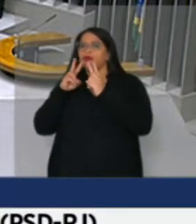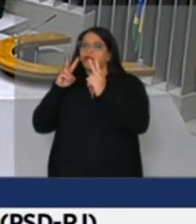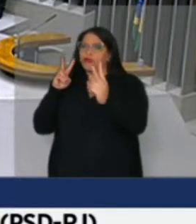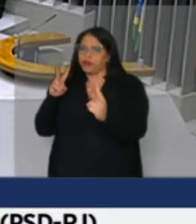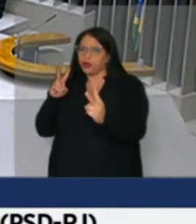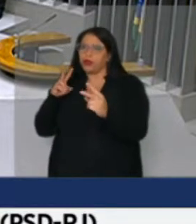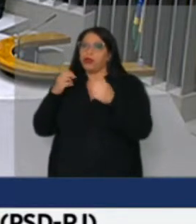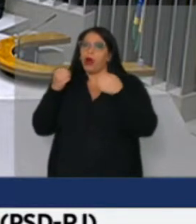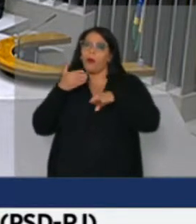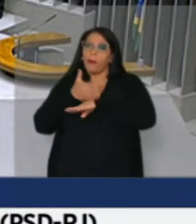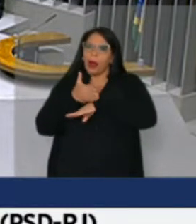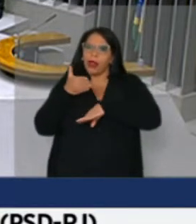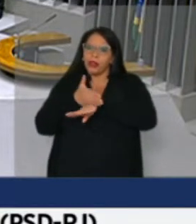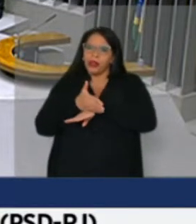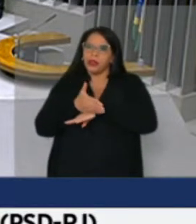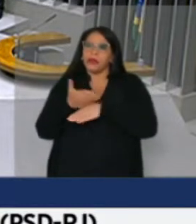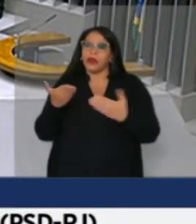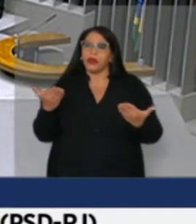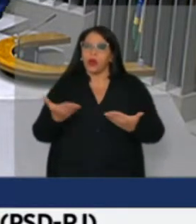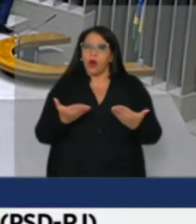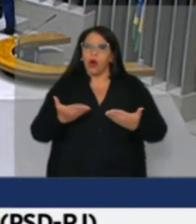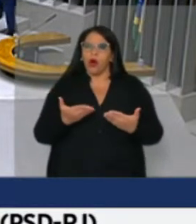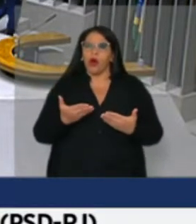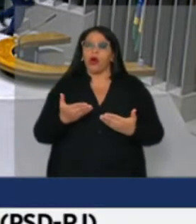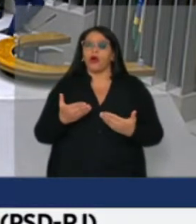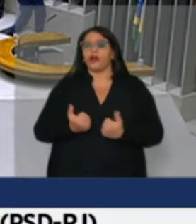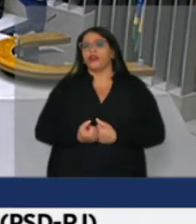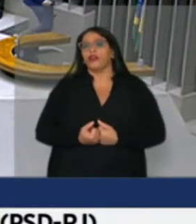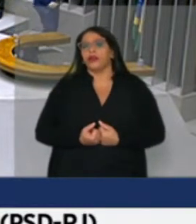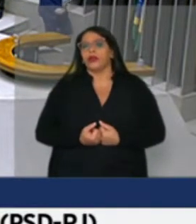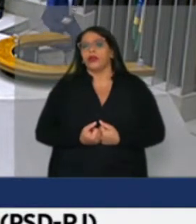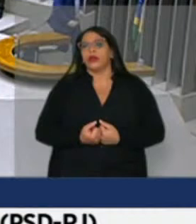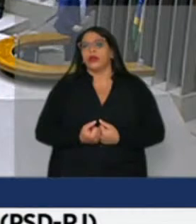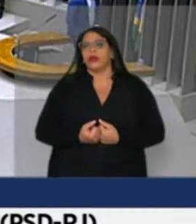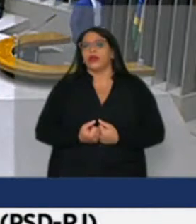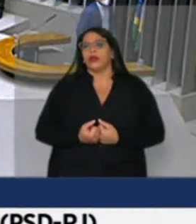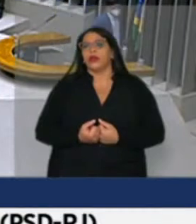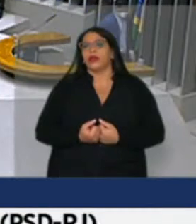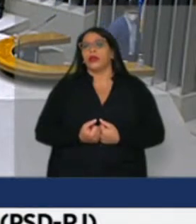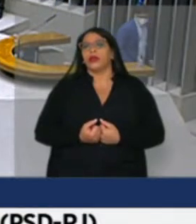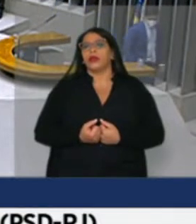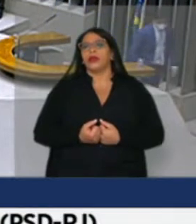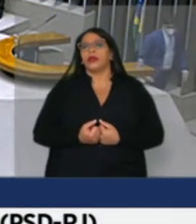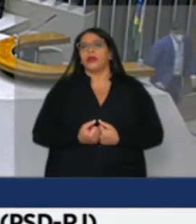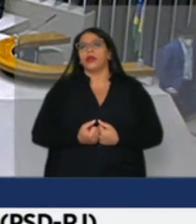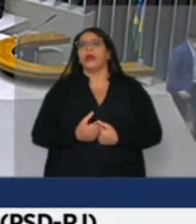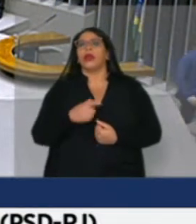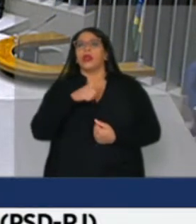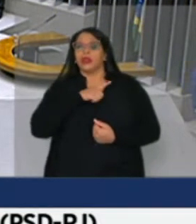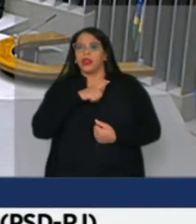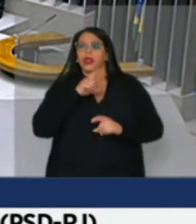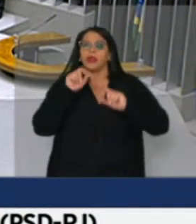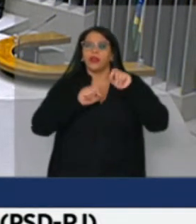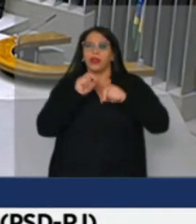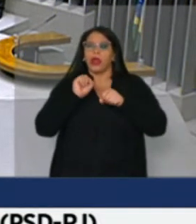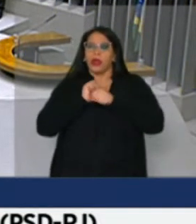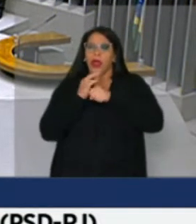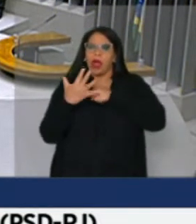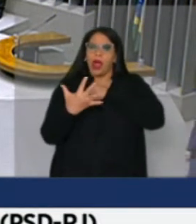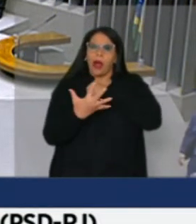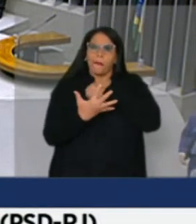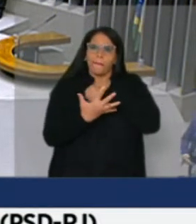sessão plenária virtual, semipresencial, híbrida, ainda por conta da